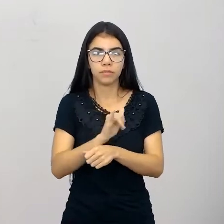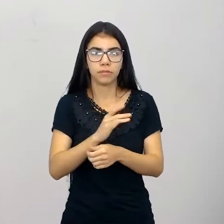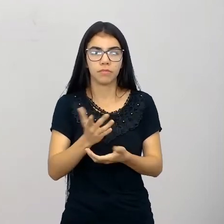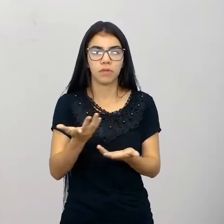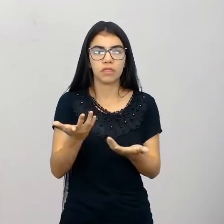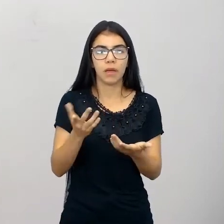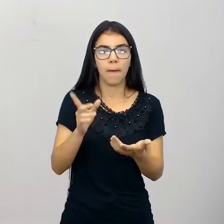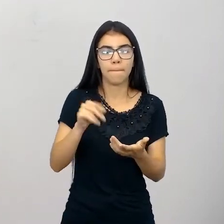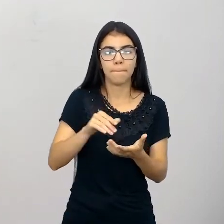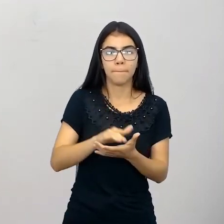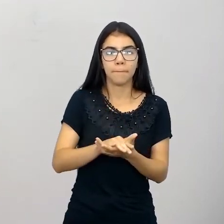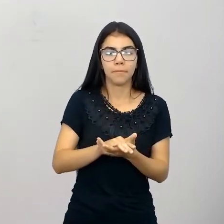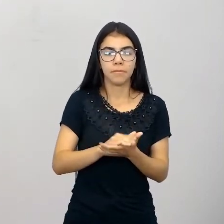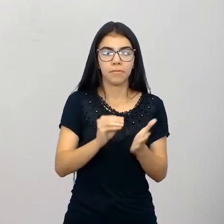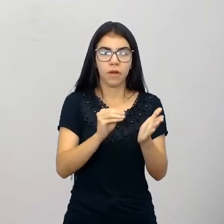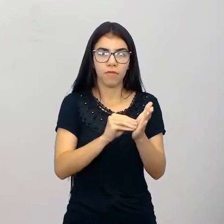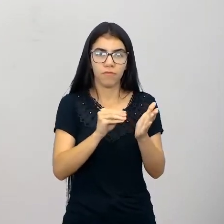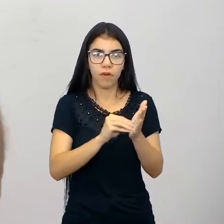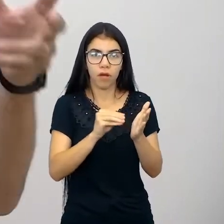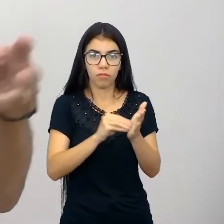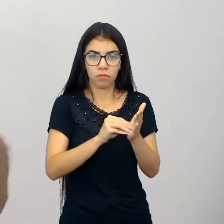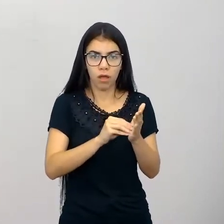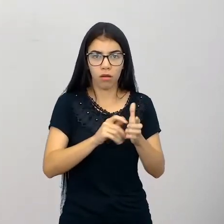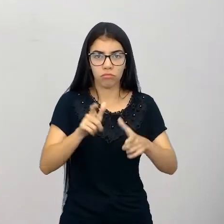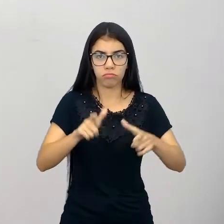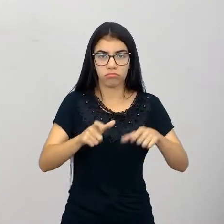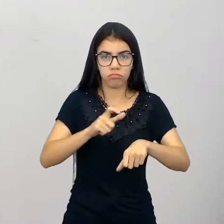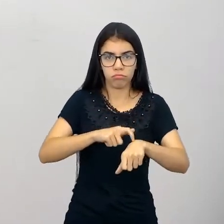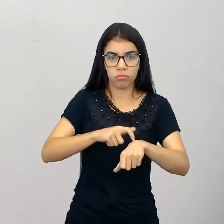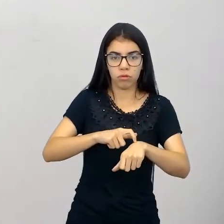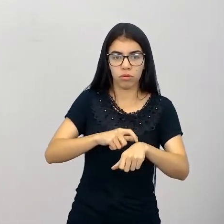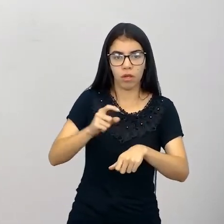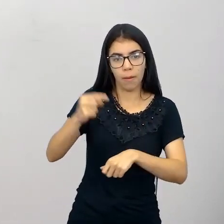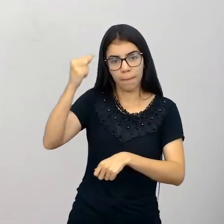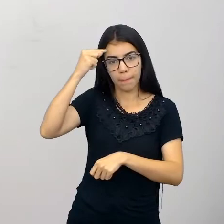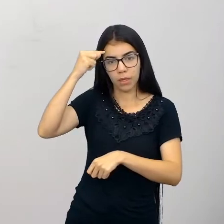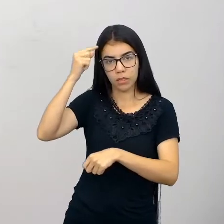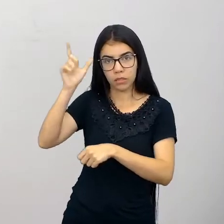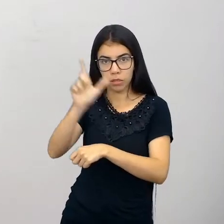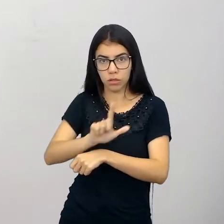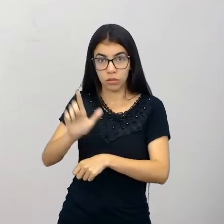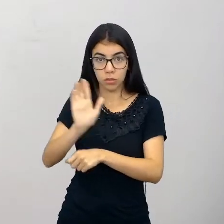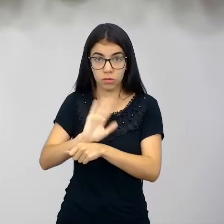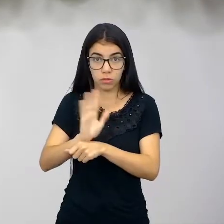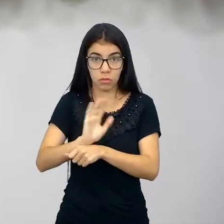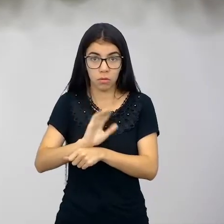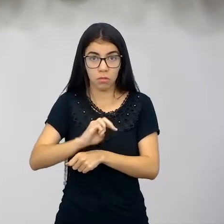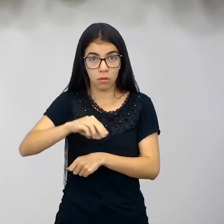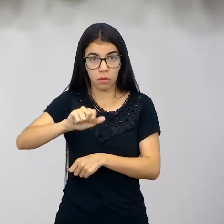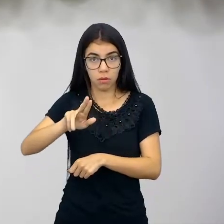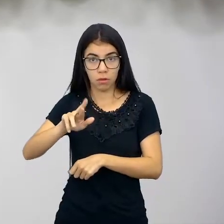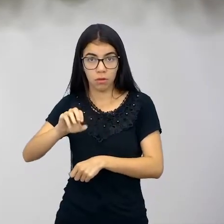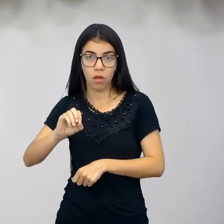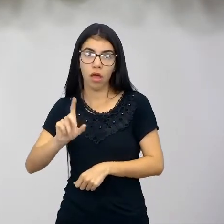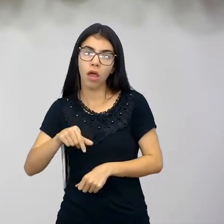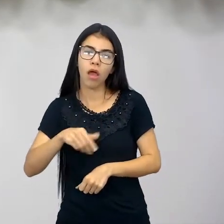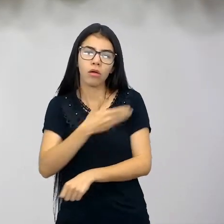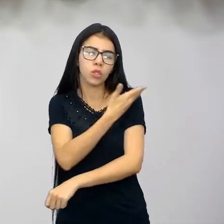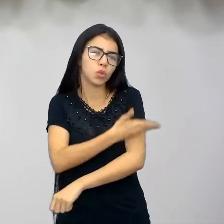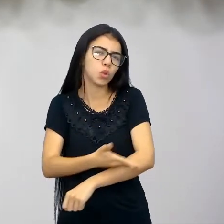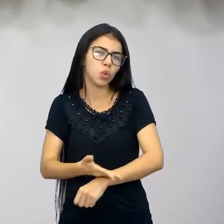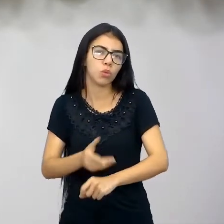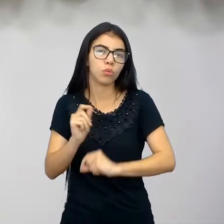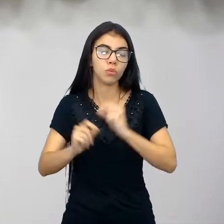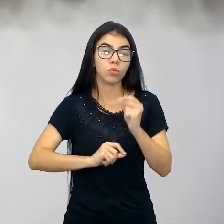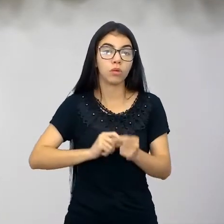começar a aula, você está falando um assunto legal, né? Sobre o papel da literatura e do cinema no nosso pensamento. Professor Mauro, a gente tem aí um costume, né, de